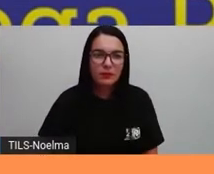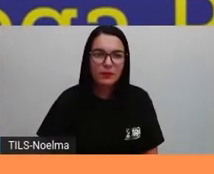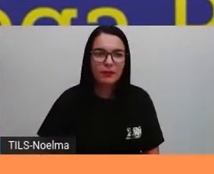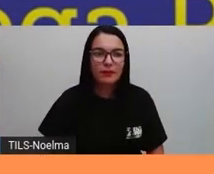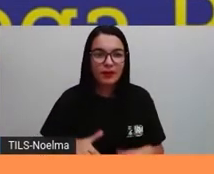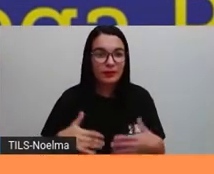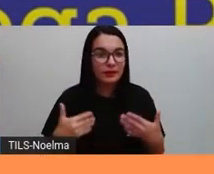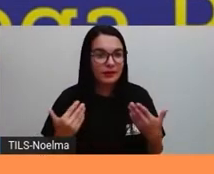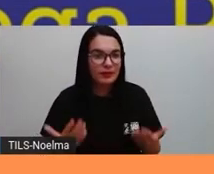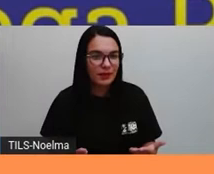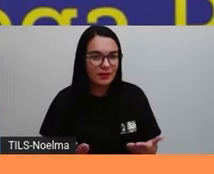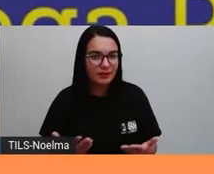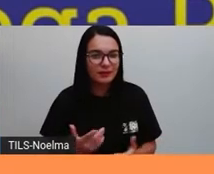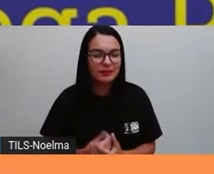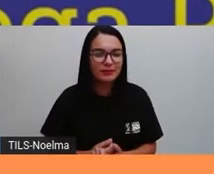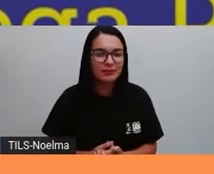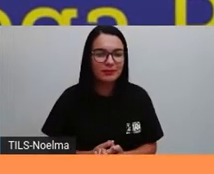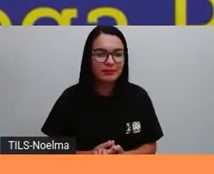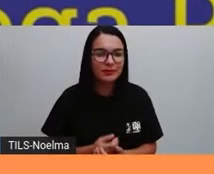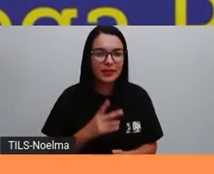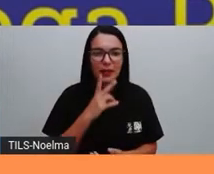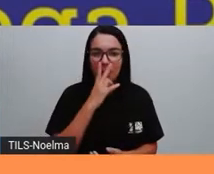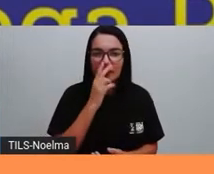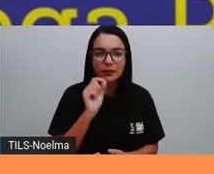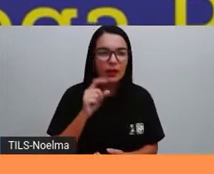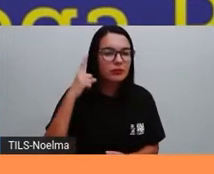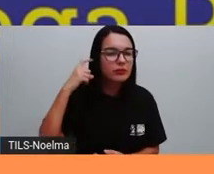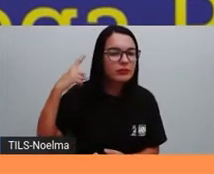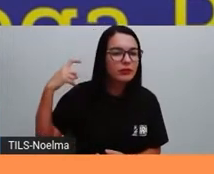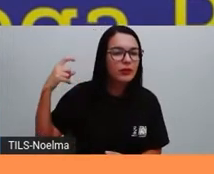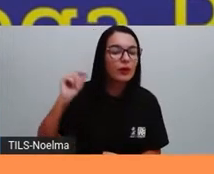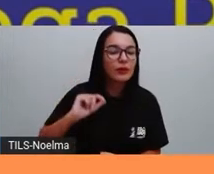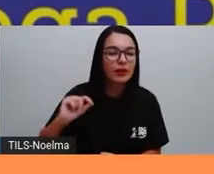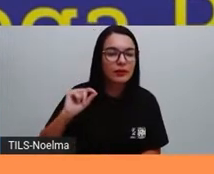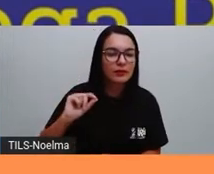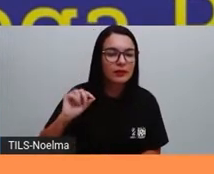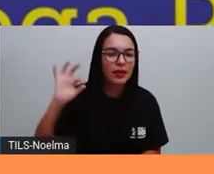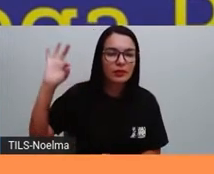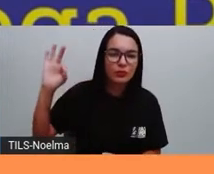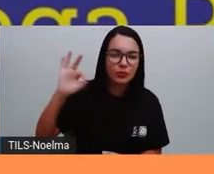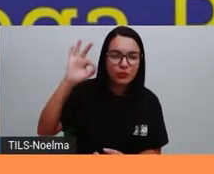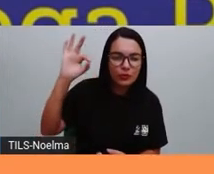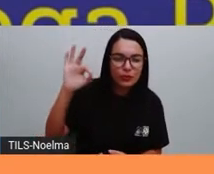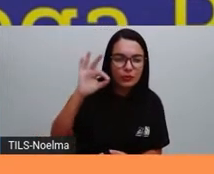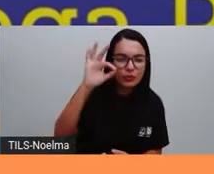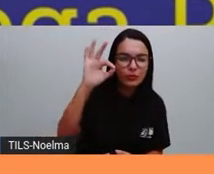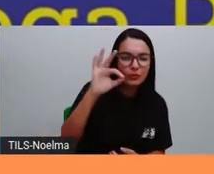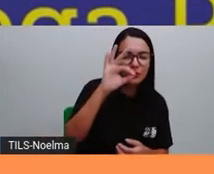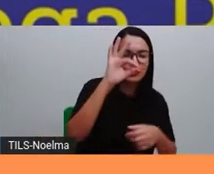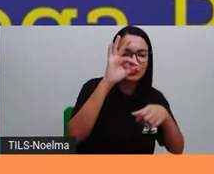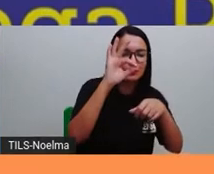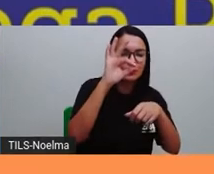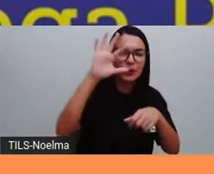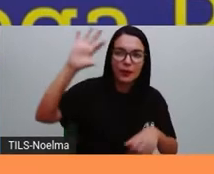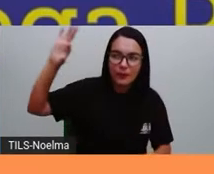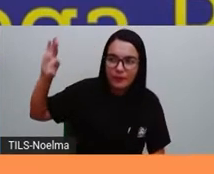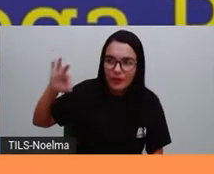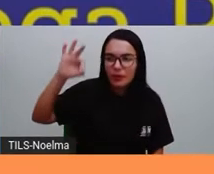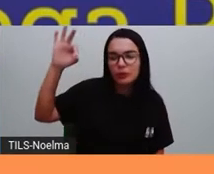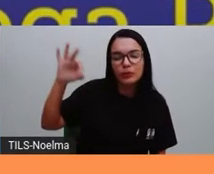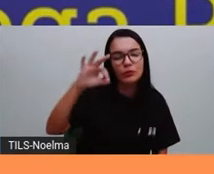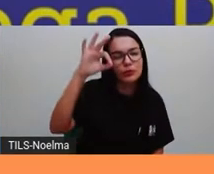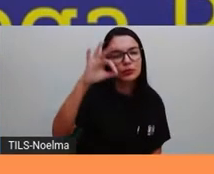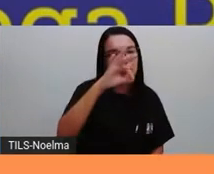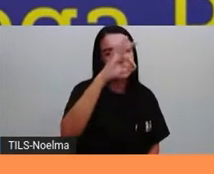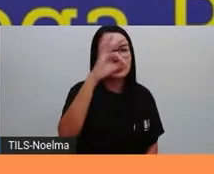Oi e aí Esse é um som de a mosca né a gente lembra logo